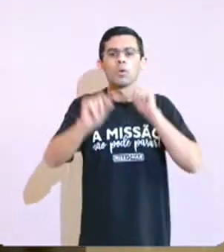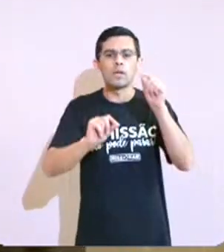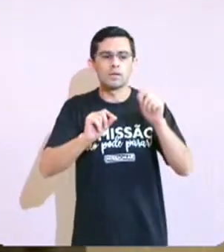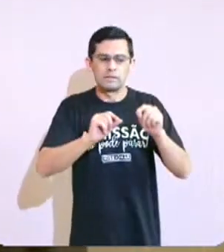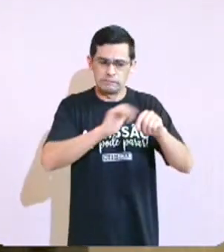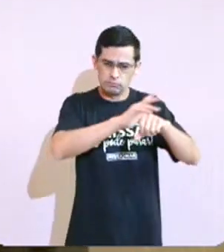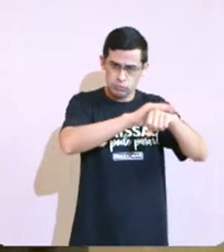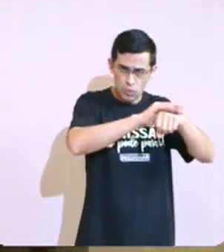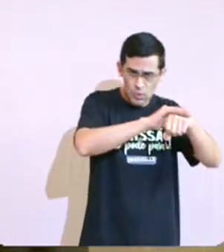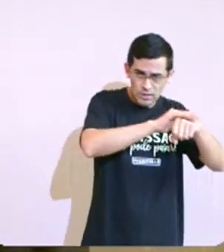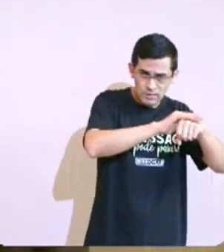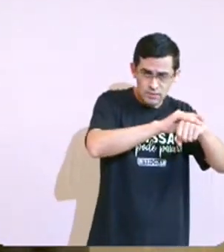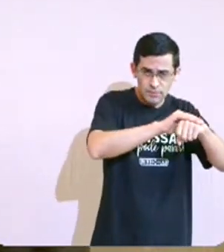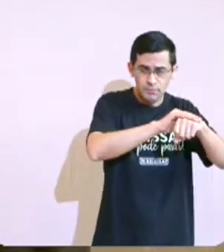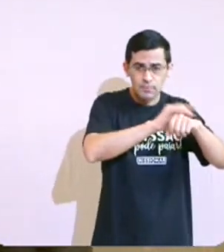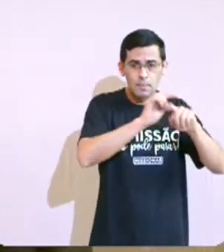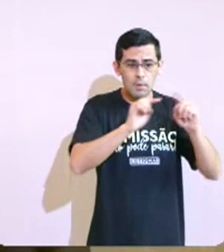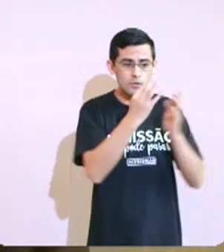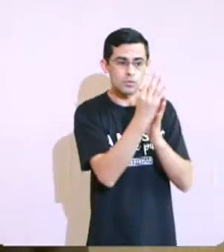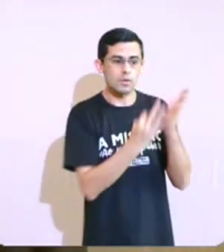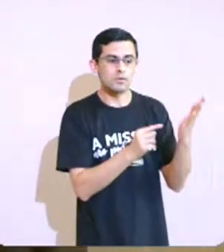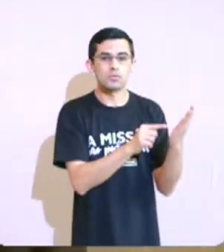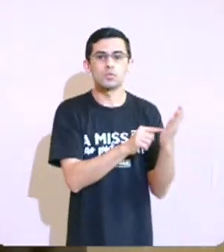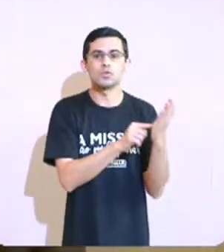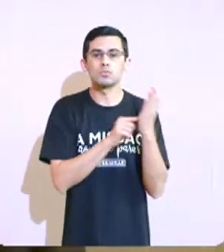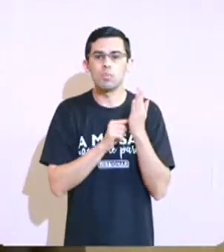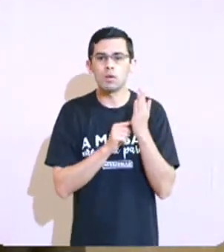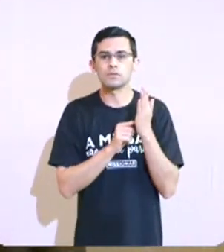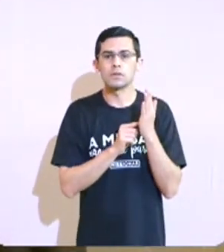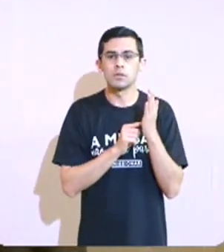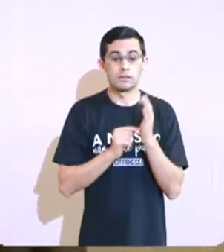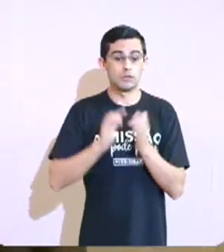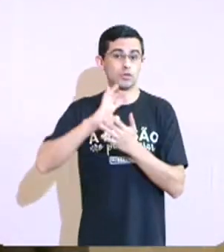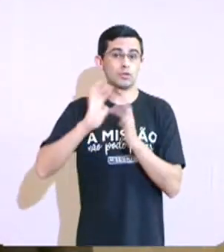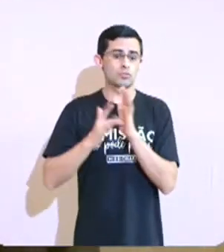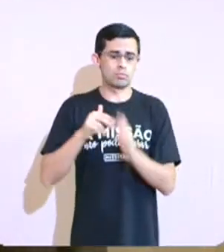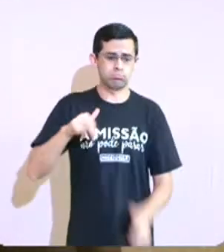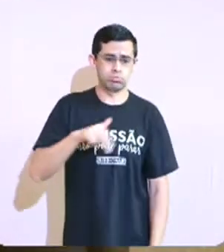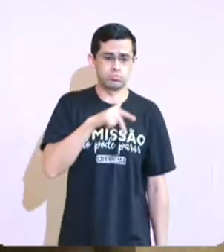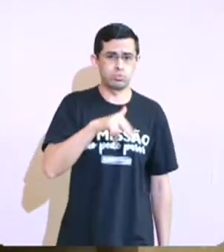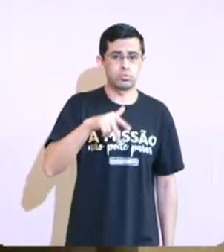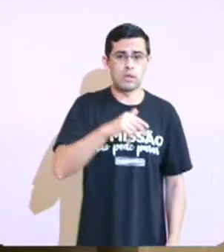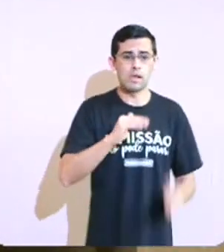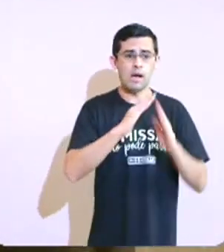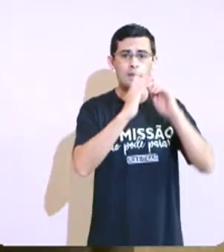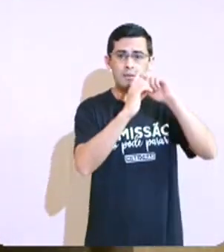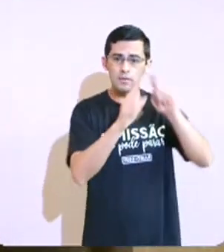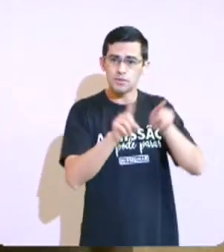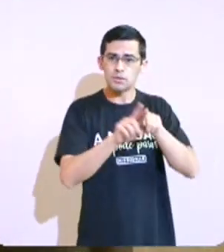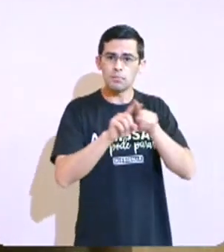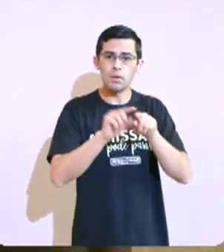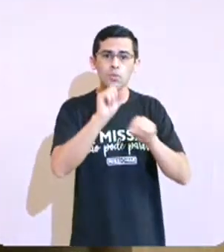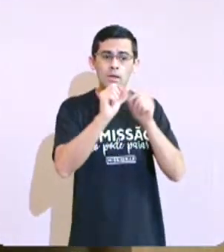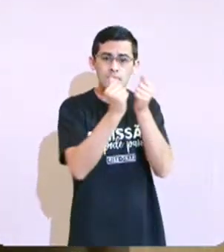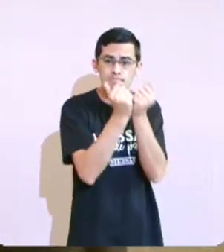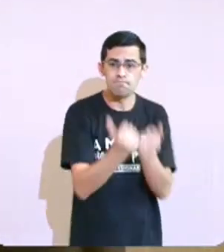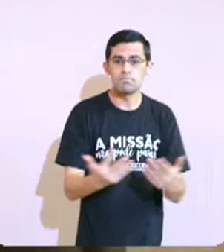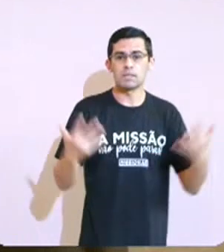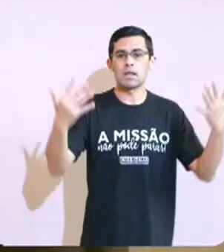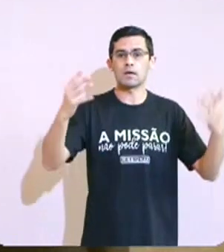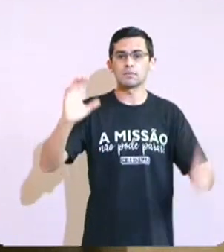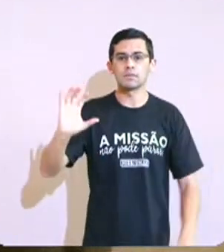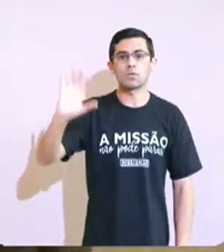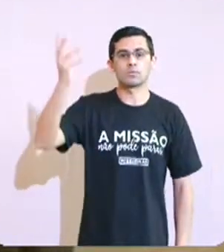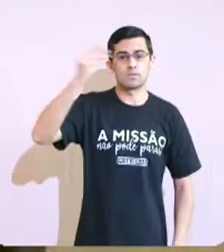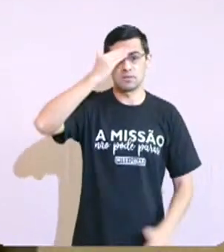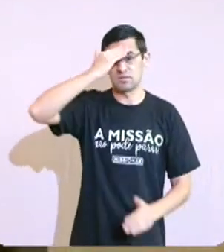para doença. E o texto nos diz que no caminhar missionário da igreja, os sinais e prodígios seguem aos